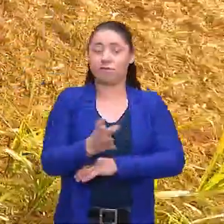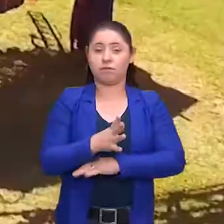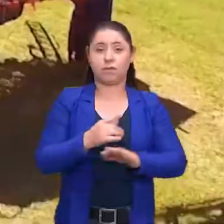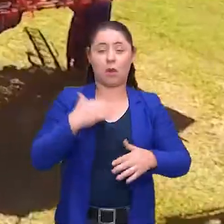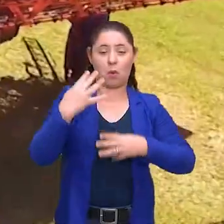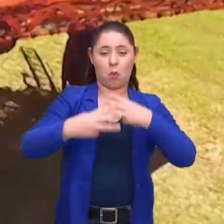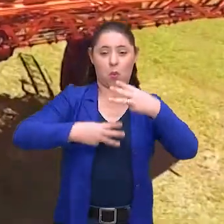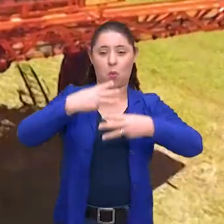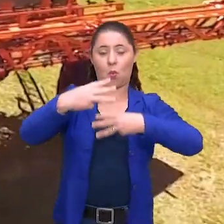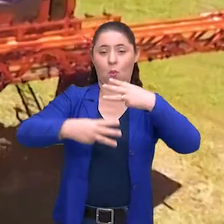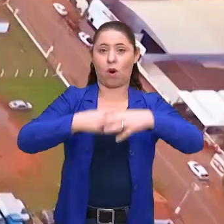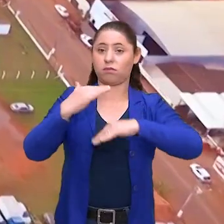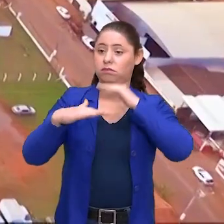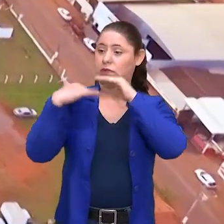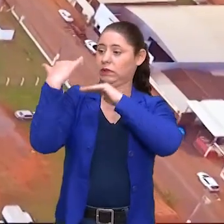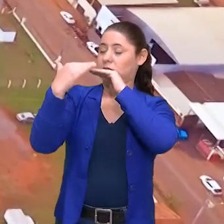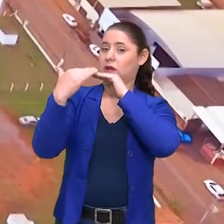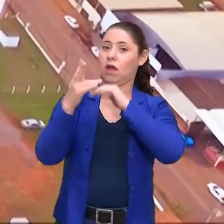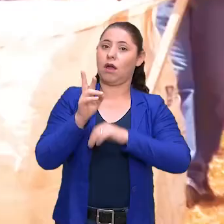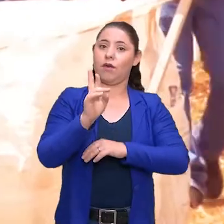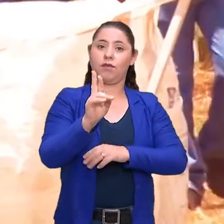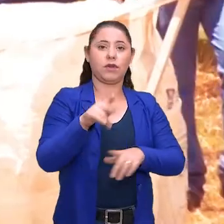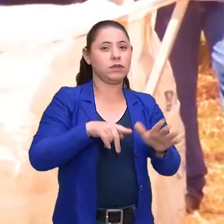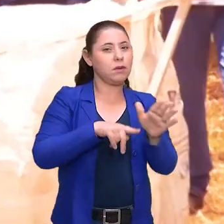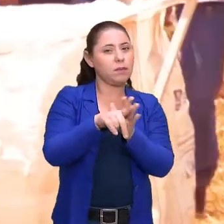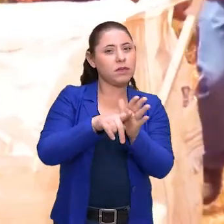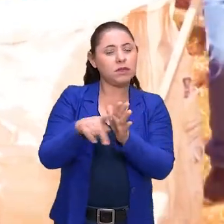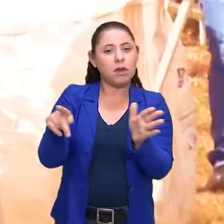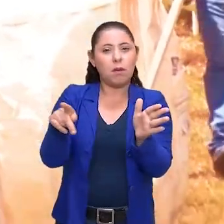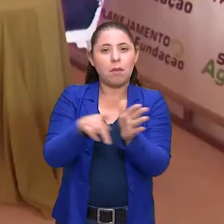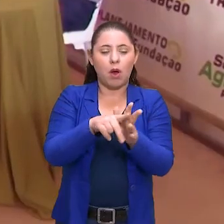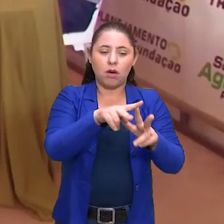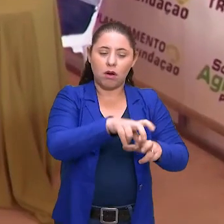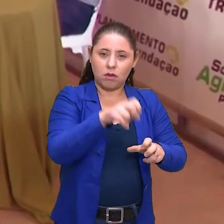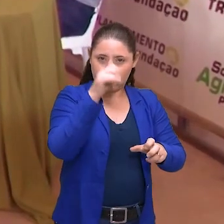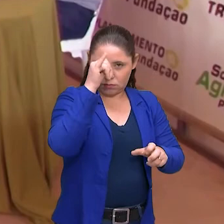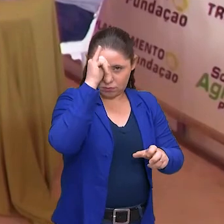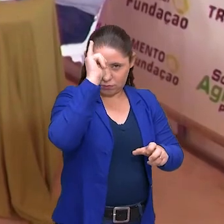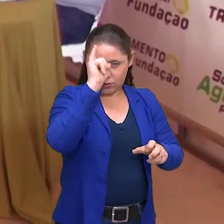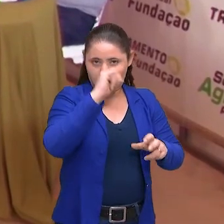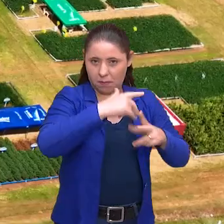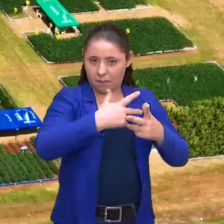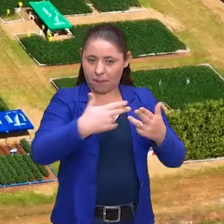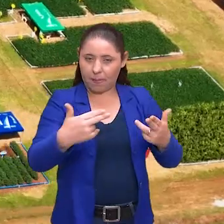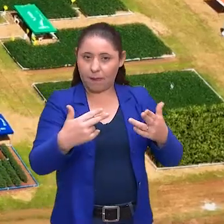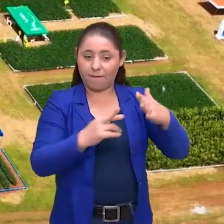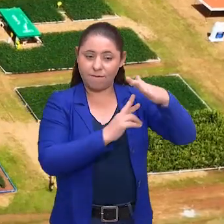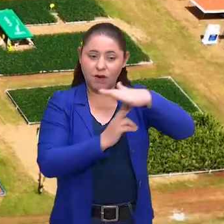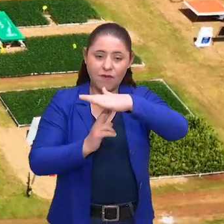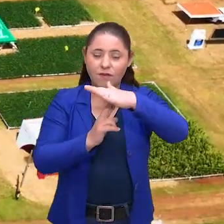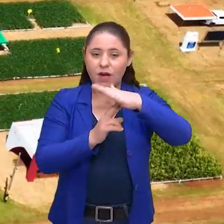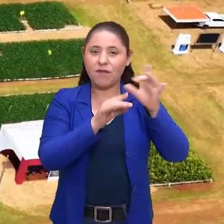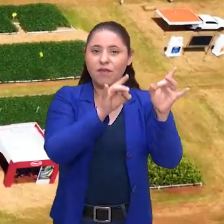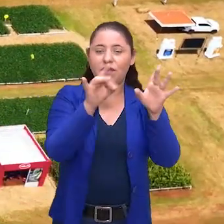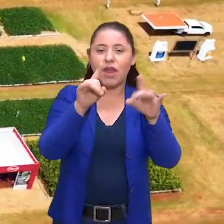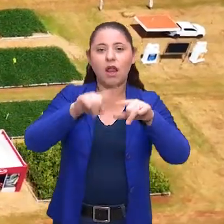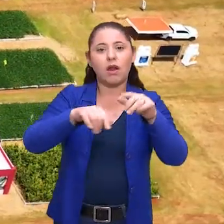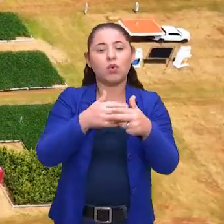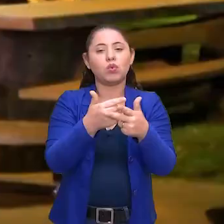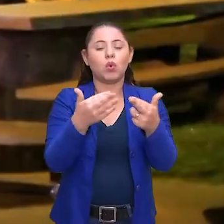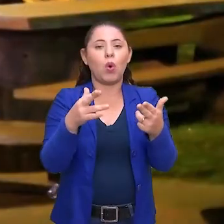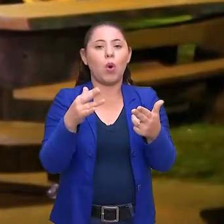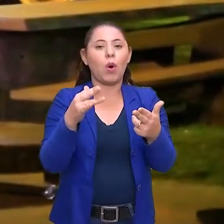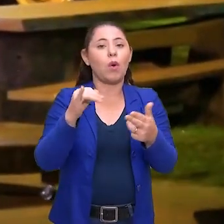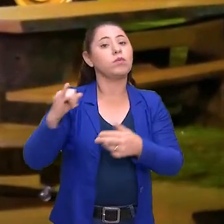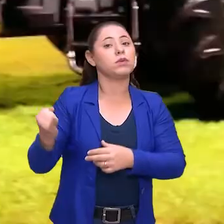Tecnologia e inovação movem Chapadão do Sul, referência em pesquisas na área do agronegócio. Suas feiras criam